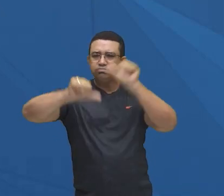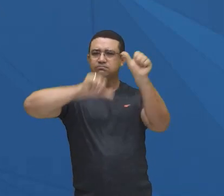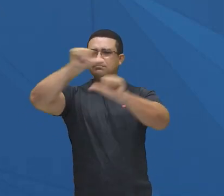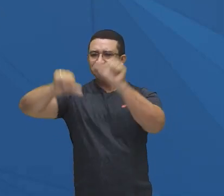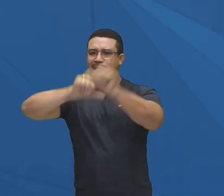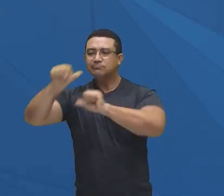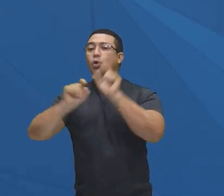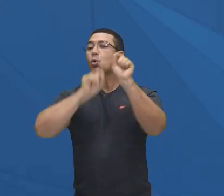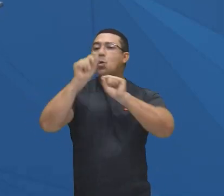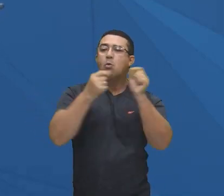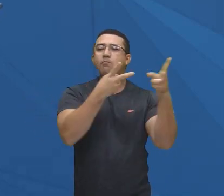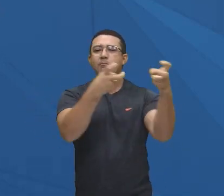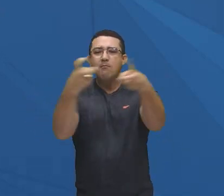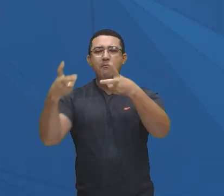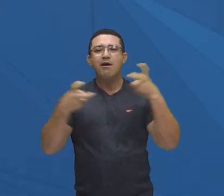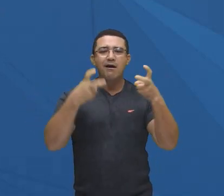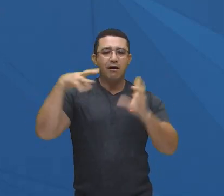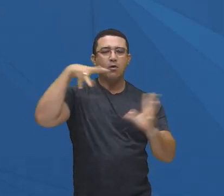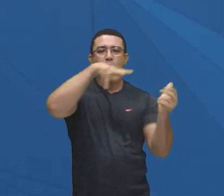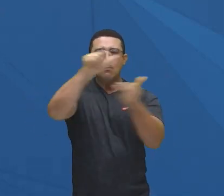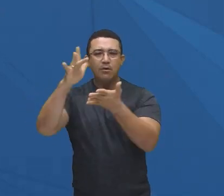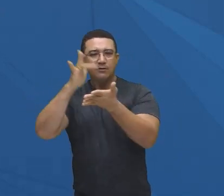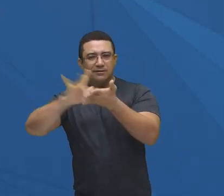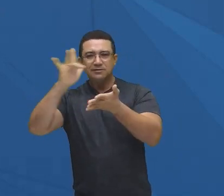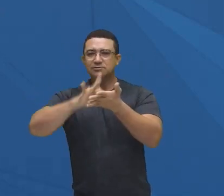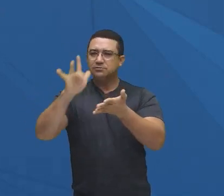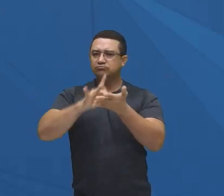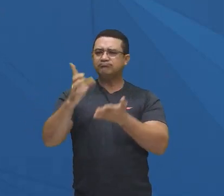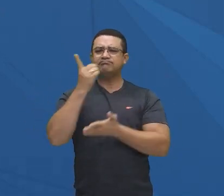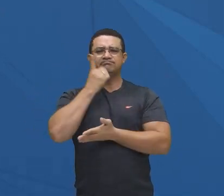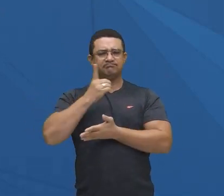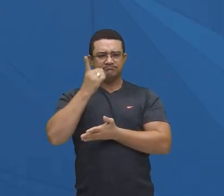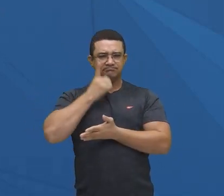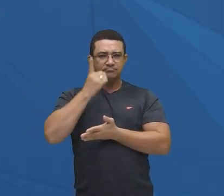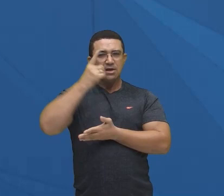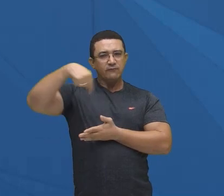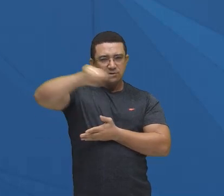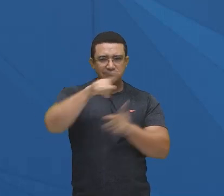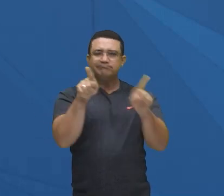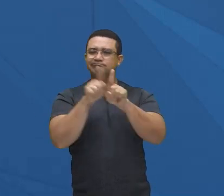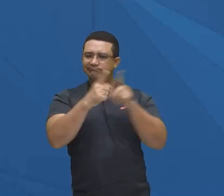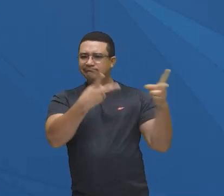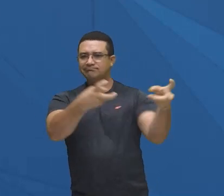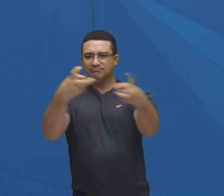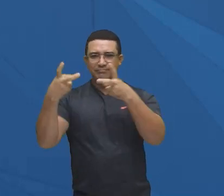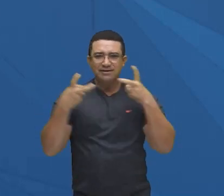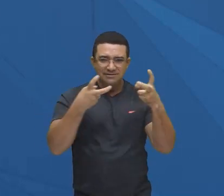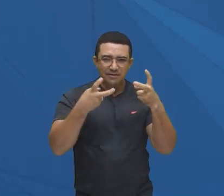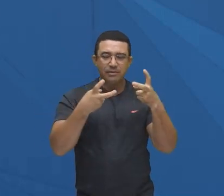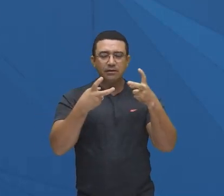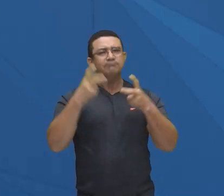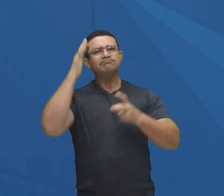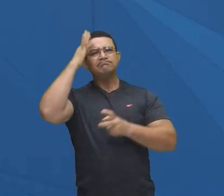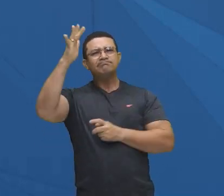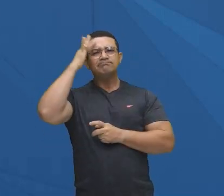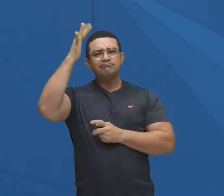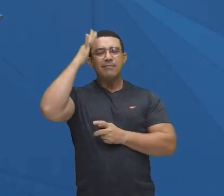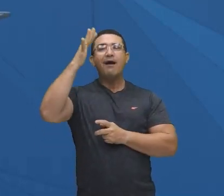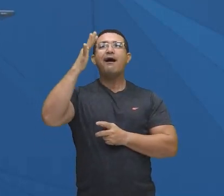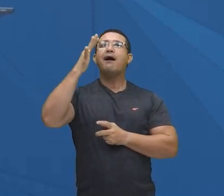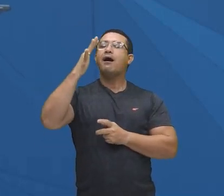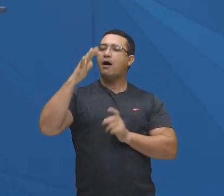gente percebe o mundo digital no nosso cotidiano, e vocês vão perceber, vão refletir que ele